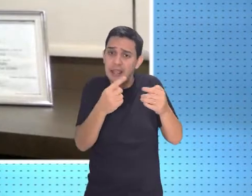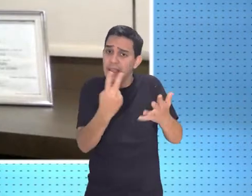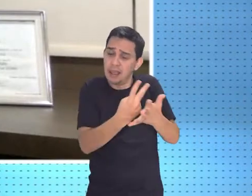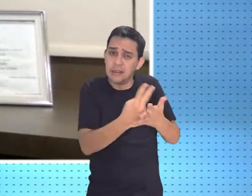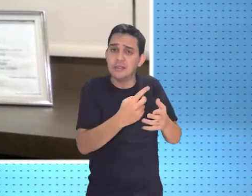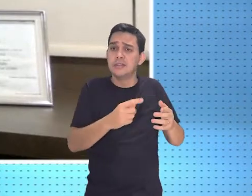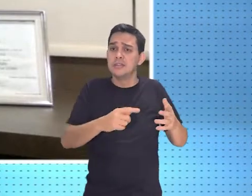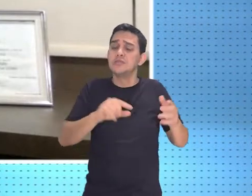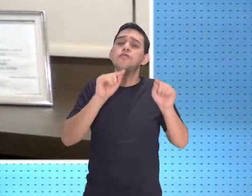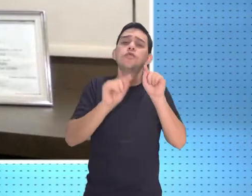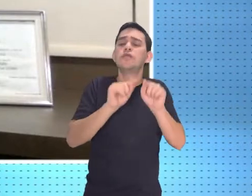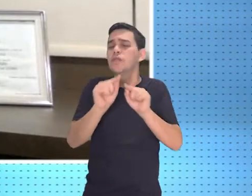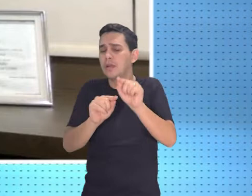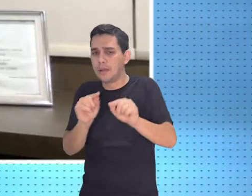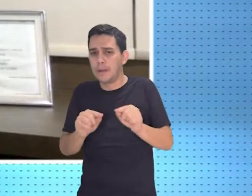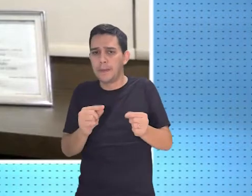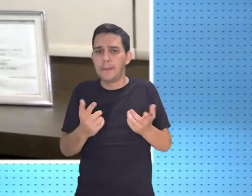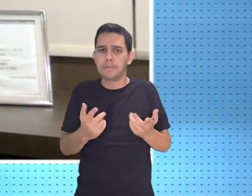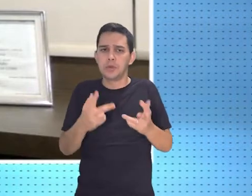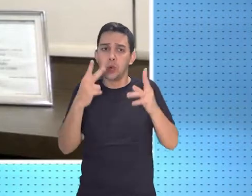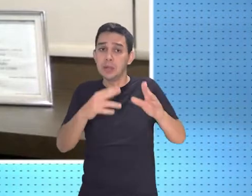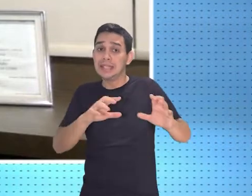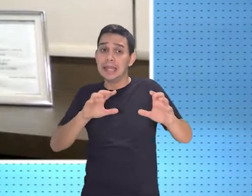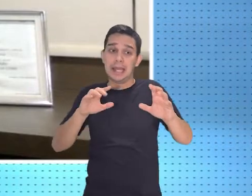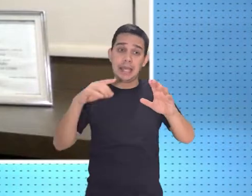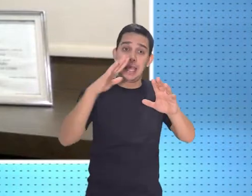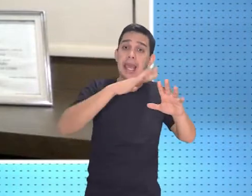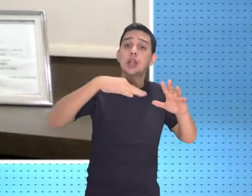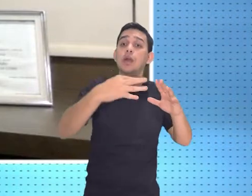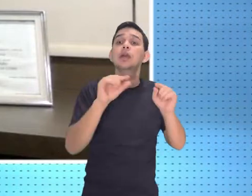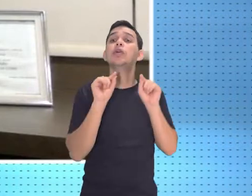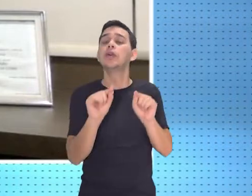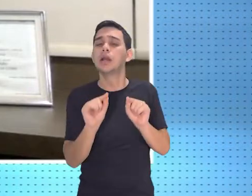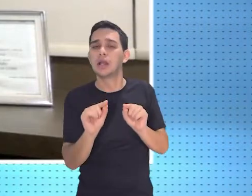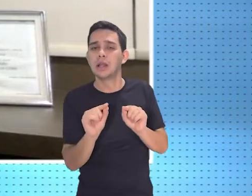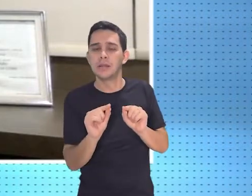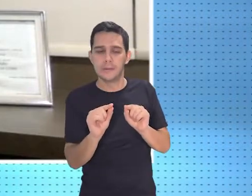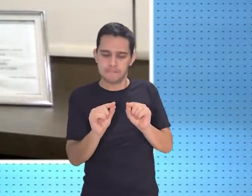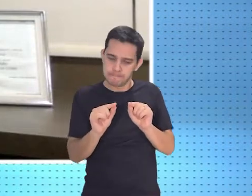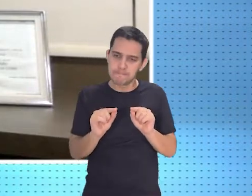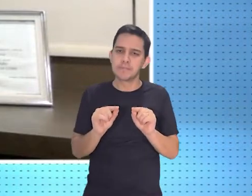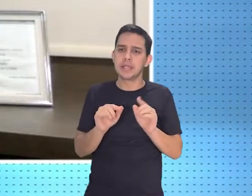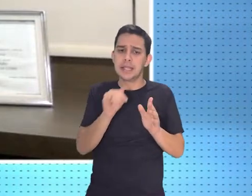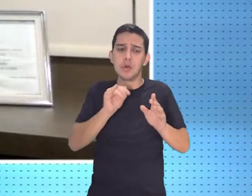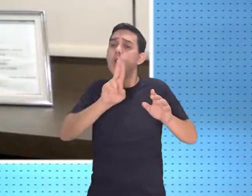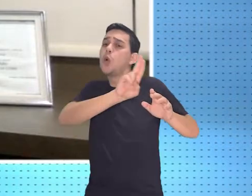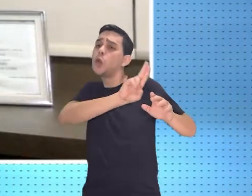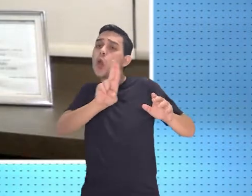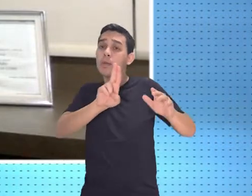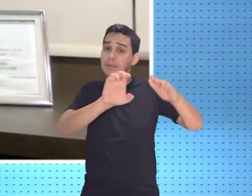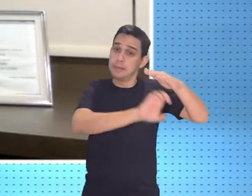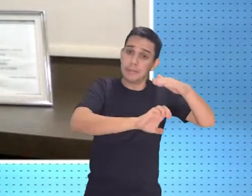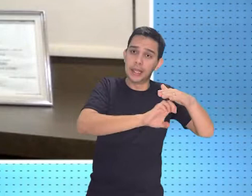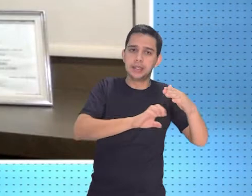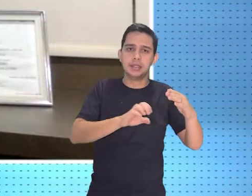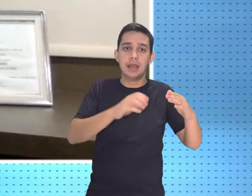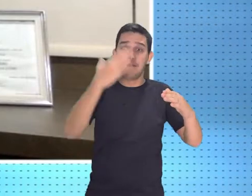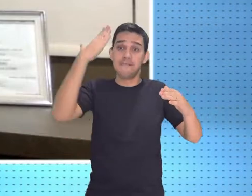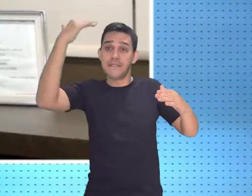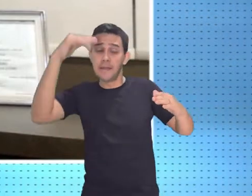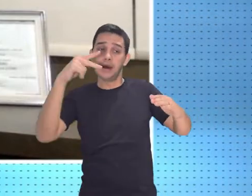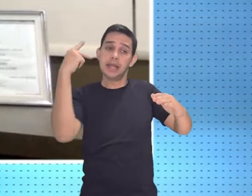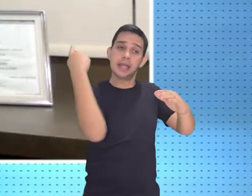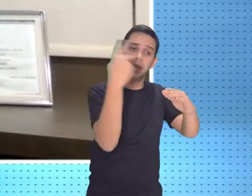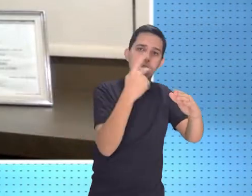em desfavor da empresa, contra a sua imagem? São os direitos inerentes ao nome, à reputação e